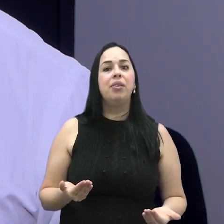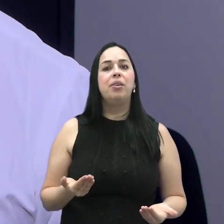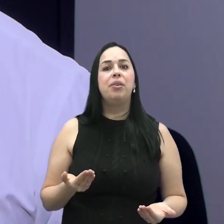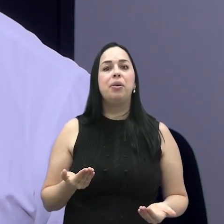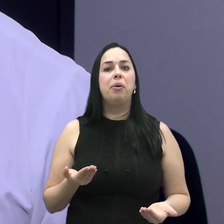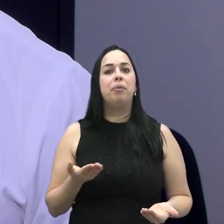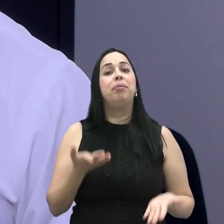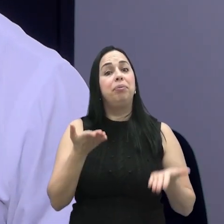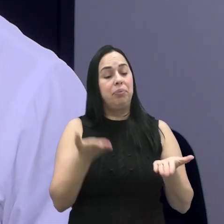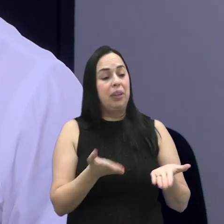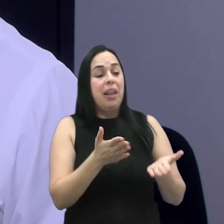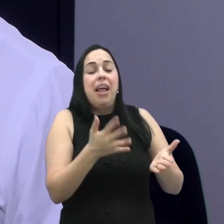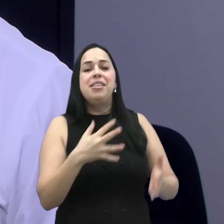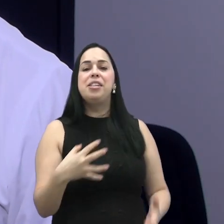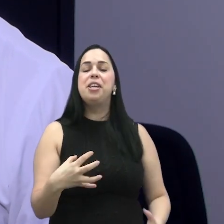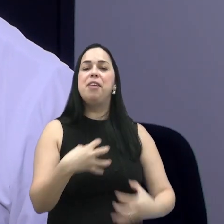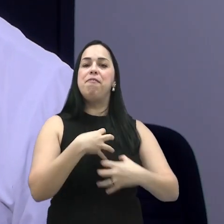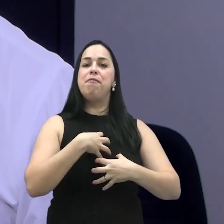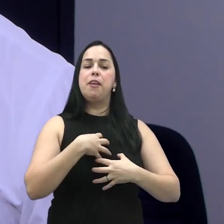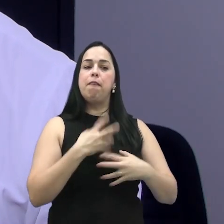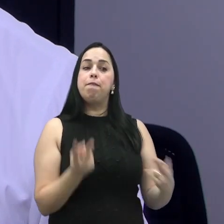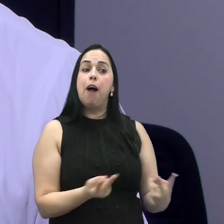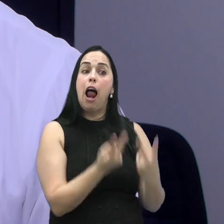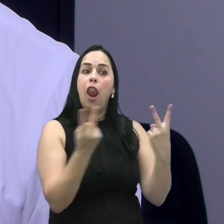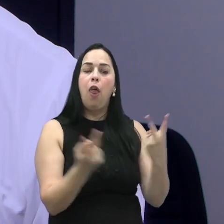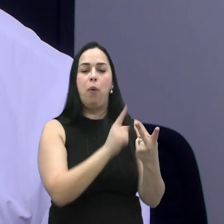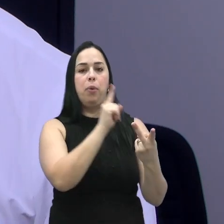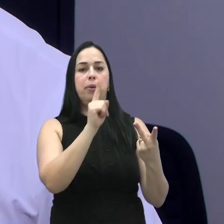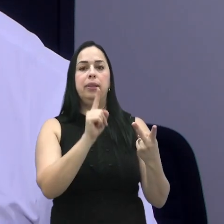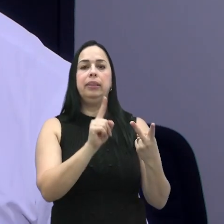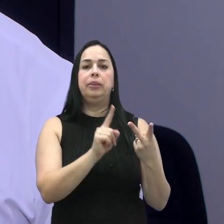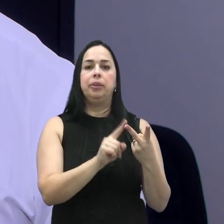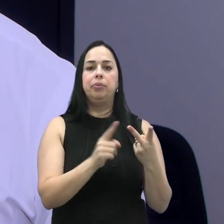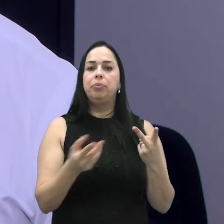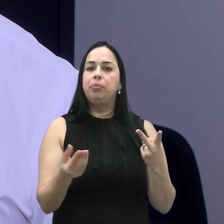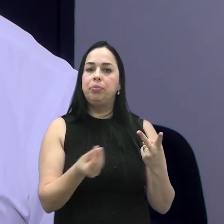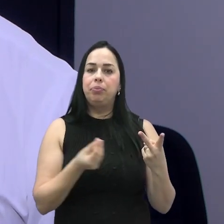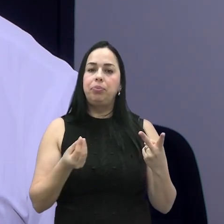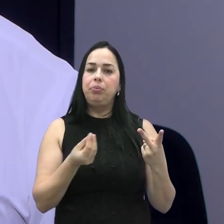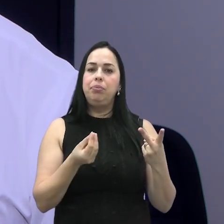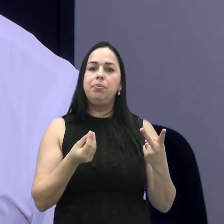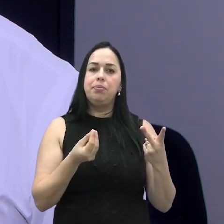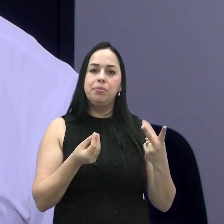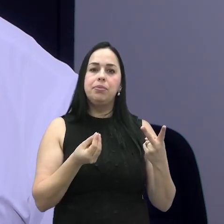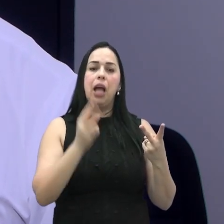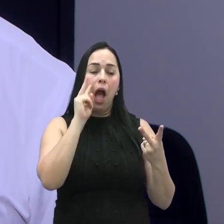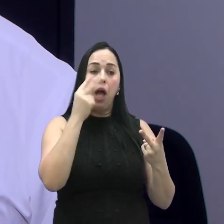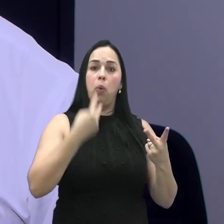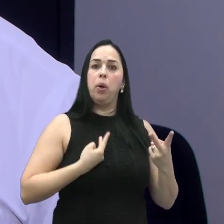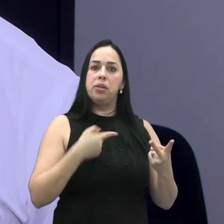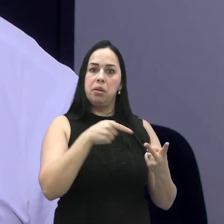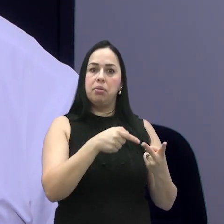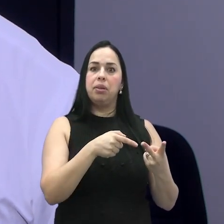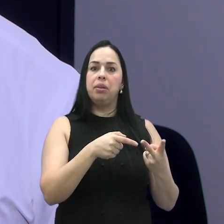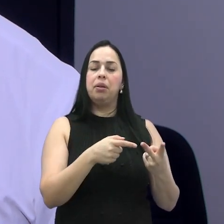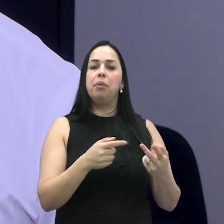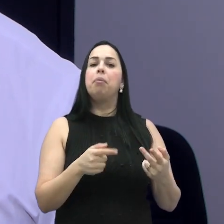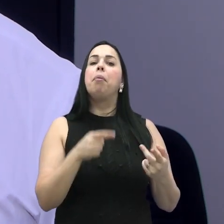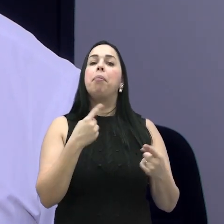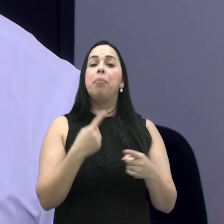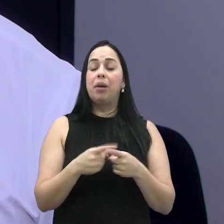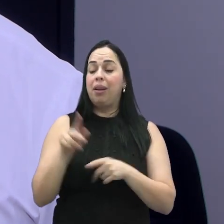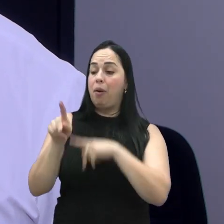trata de uma autoestima do policial, você resgata, né, e valoriza aquele agente que está atrás da farda, né?